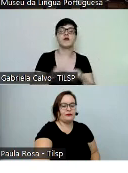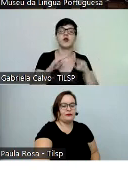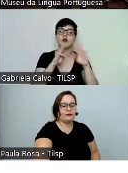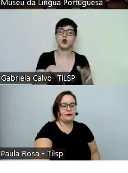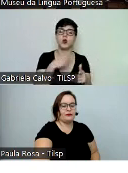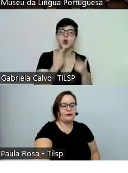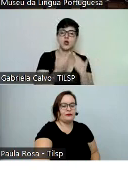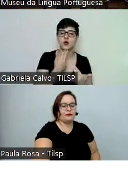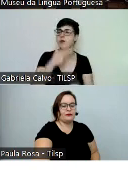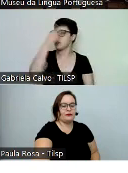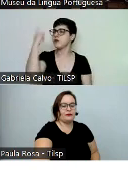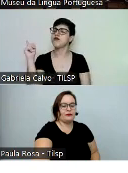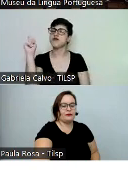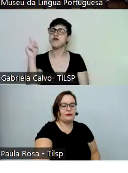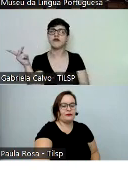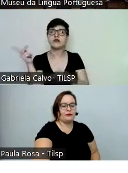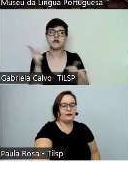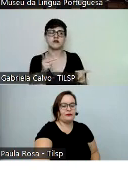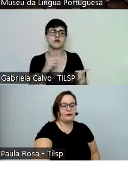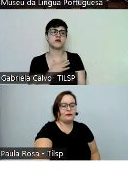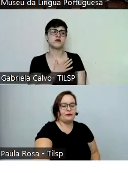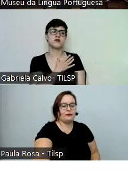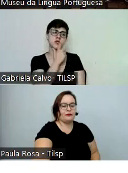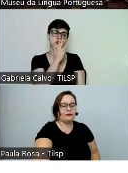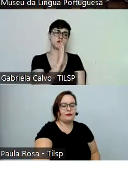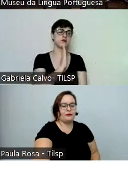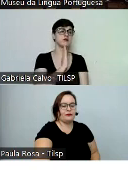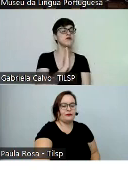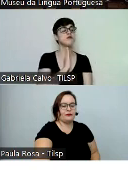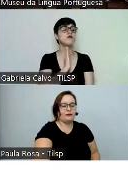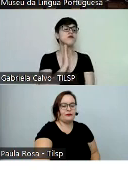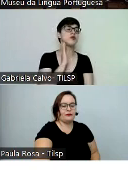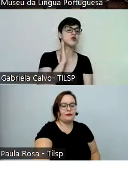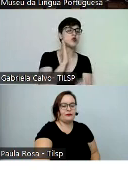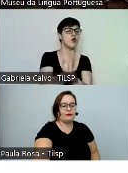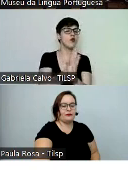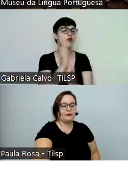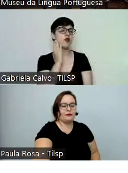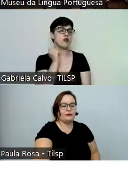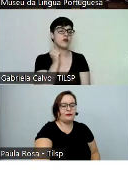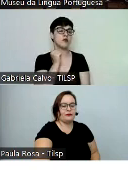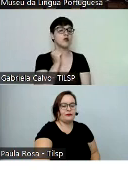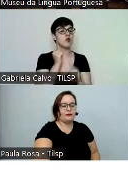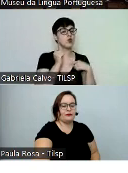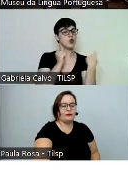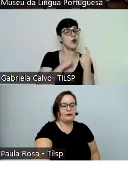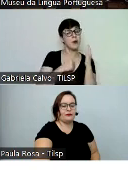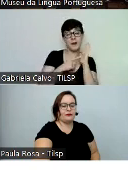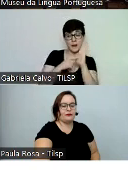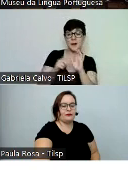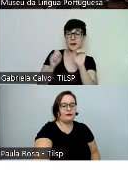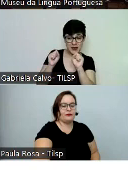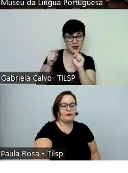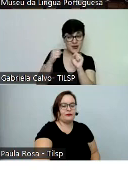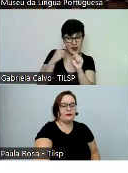línguas e culturas Então a gente tem que tentar quebrar esses preconceitos por exemplo muita gente na América